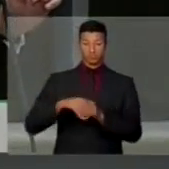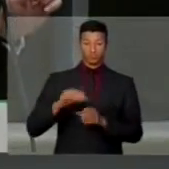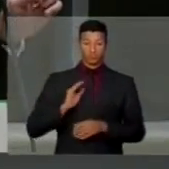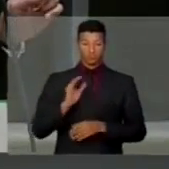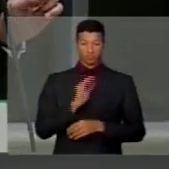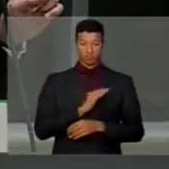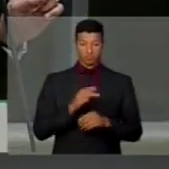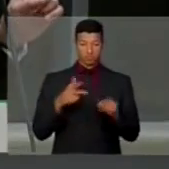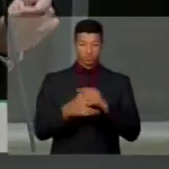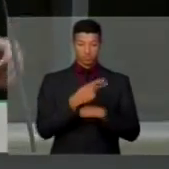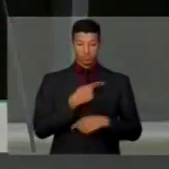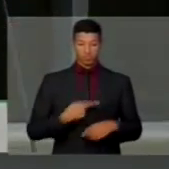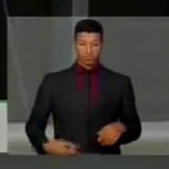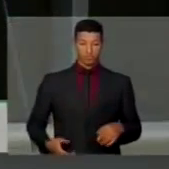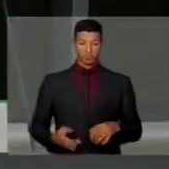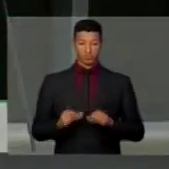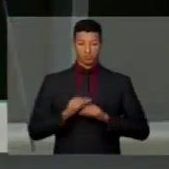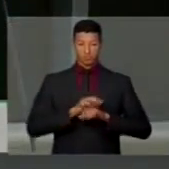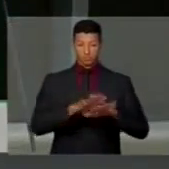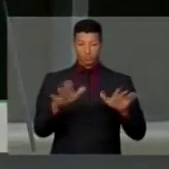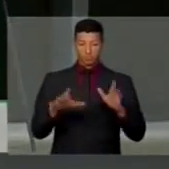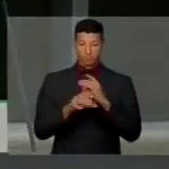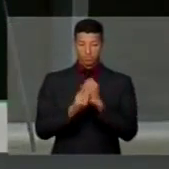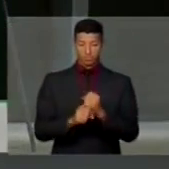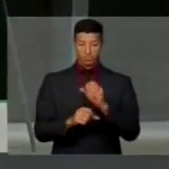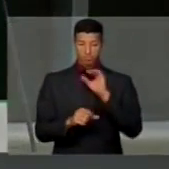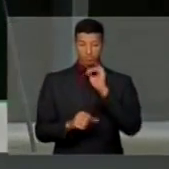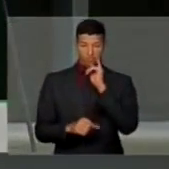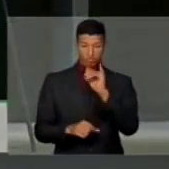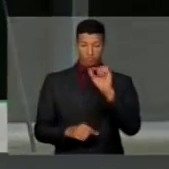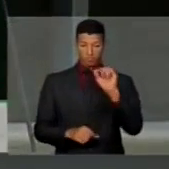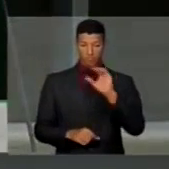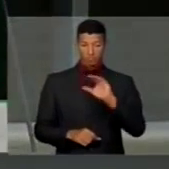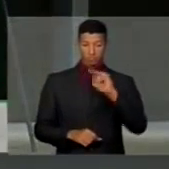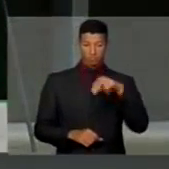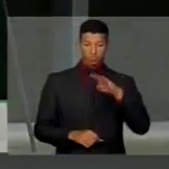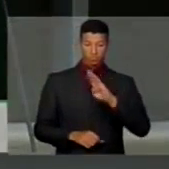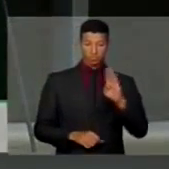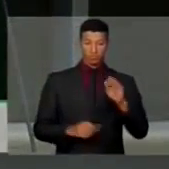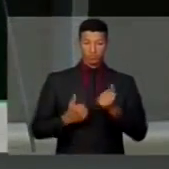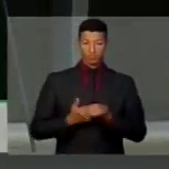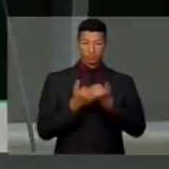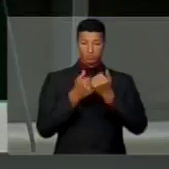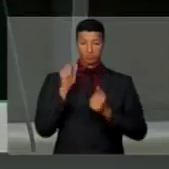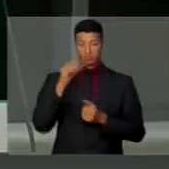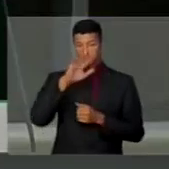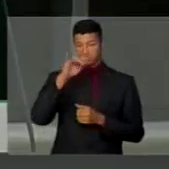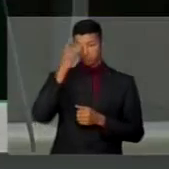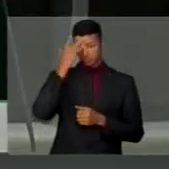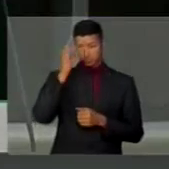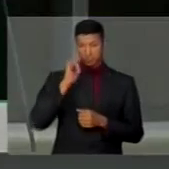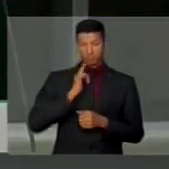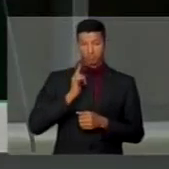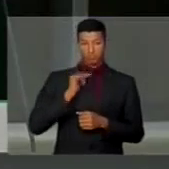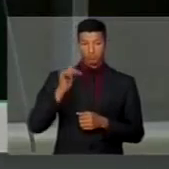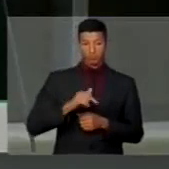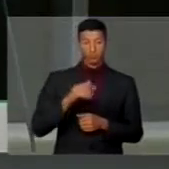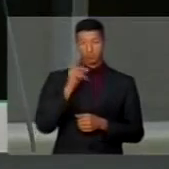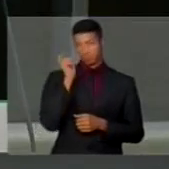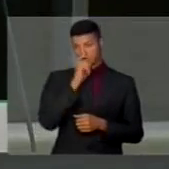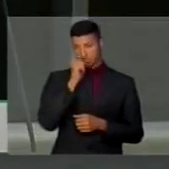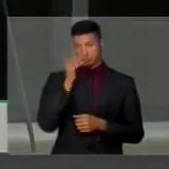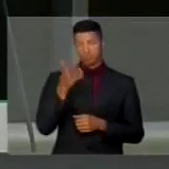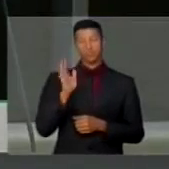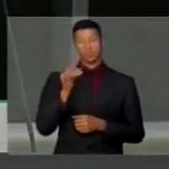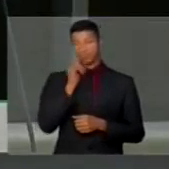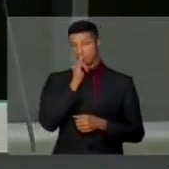do impeachment, foi distribuída uma nota dizendo que a CNBB está apoiando um ato que vai ter amanhã, que isso é uma mentira. Nesse